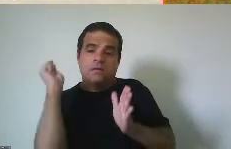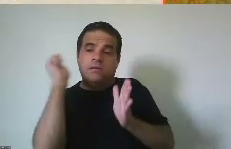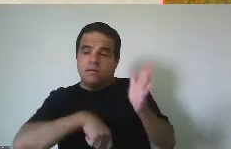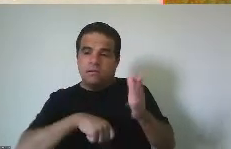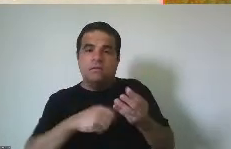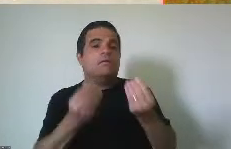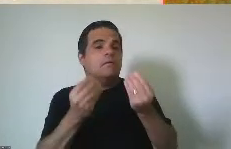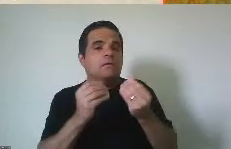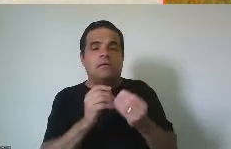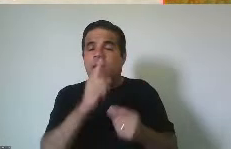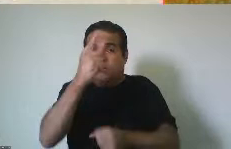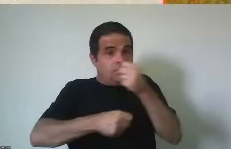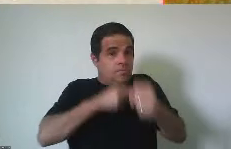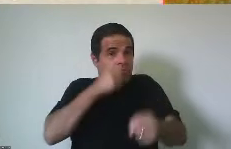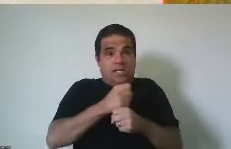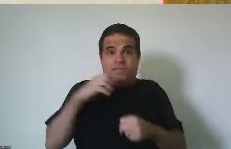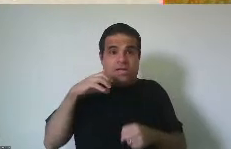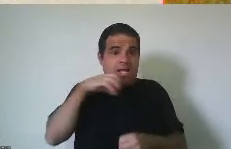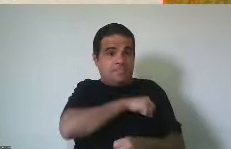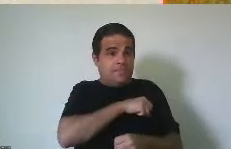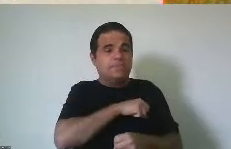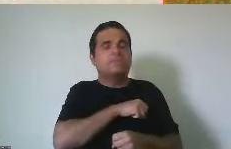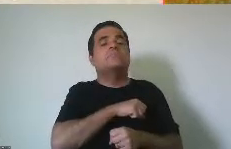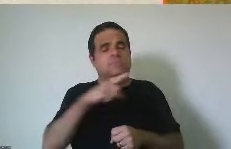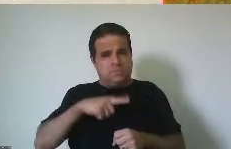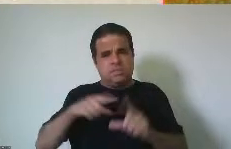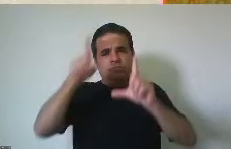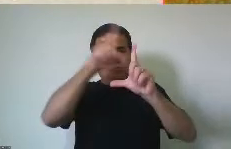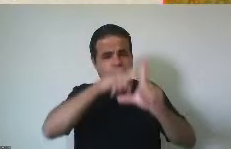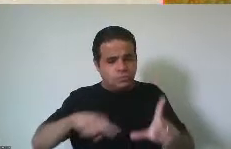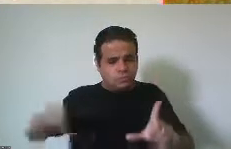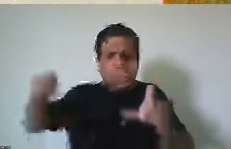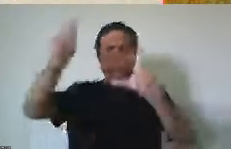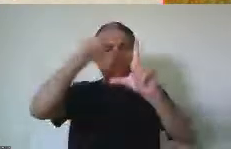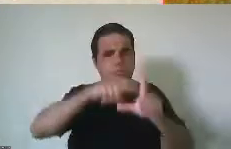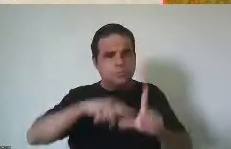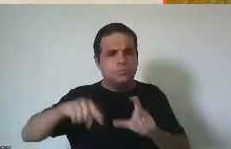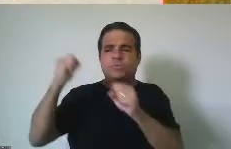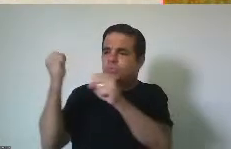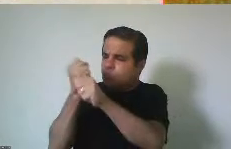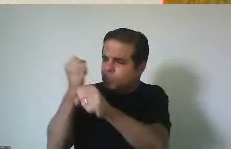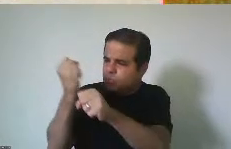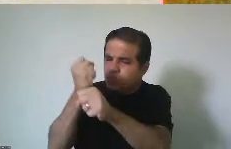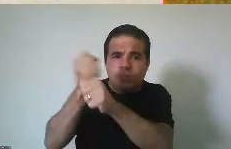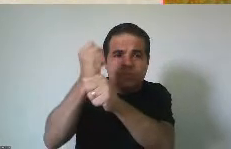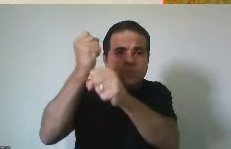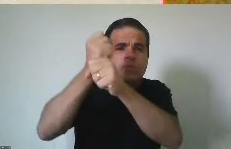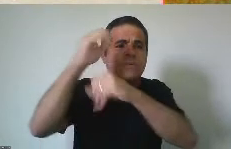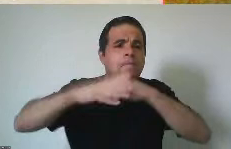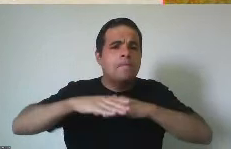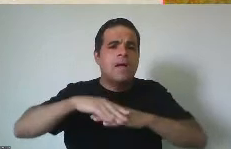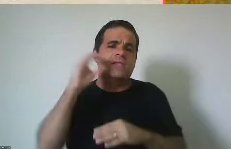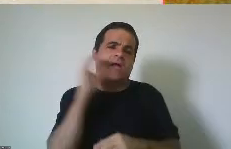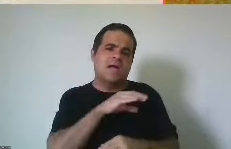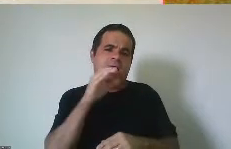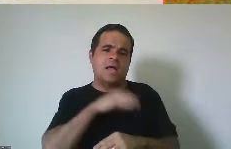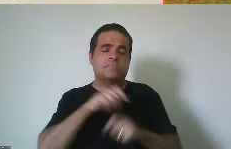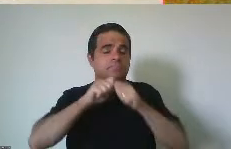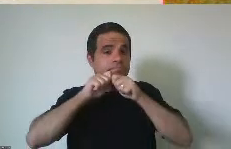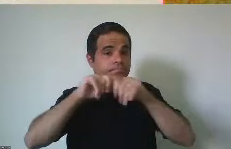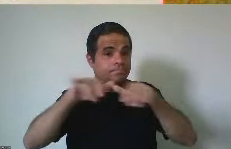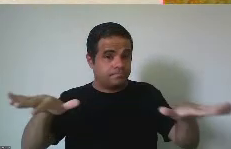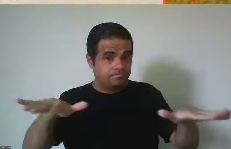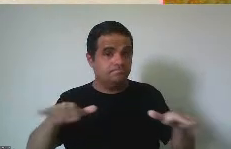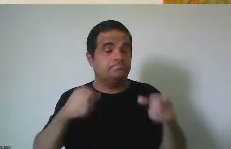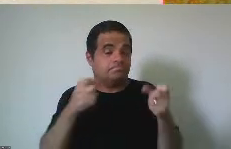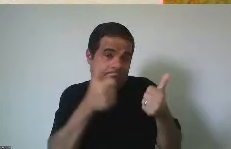exemplo em um ano né que tem um ciclo ou seja tem um ciclo de construção bem mais rápido do que uma linha de transmissão por